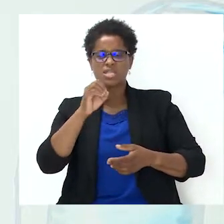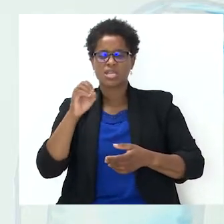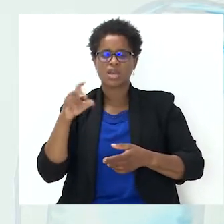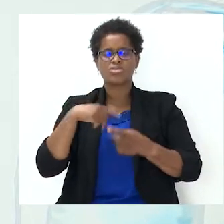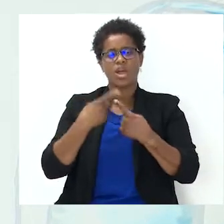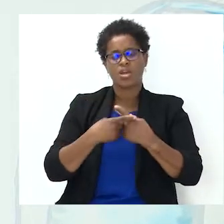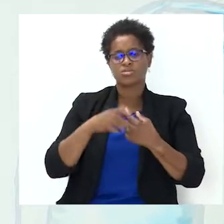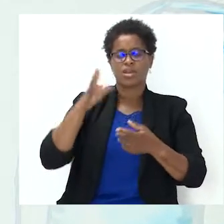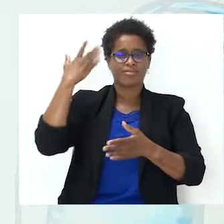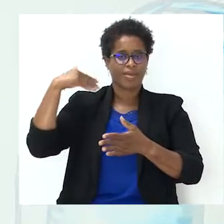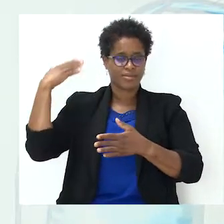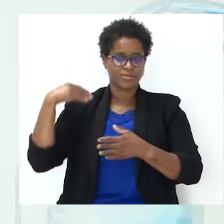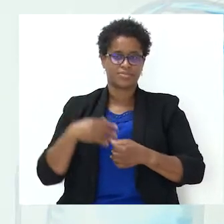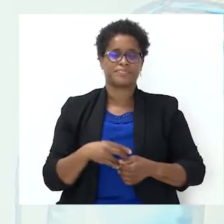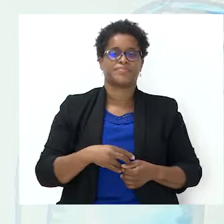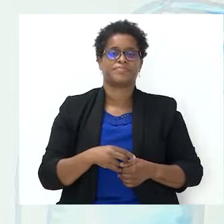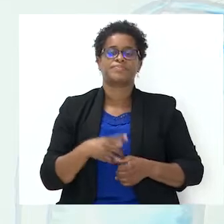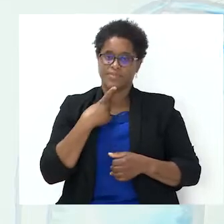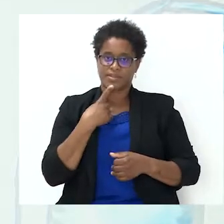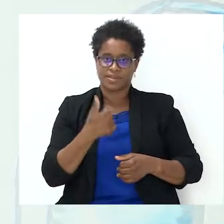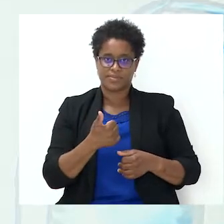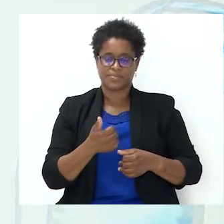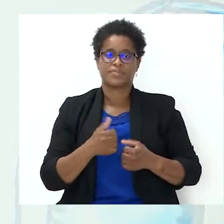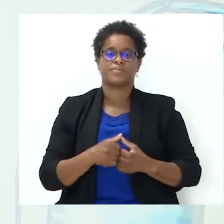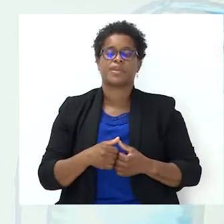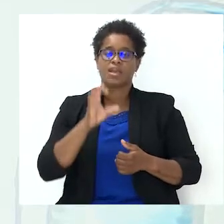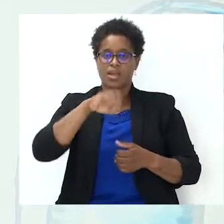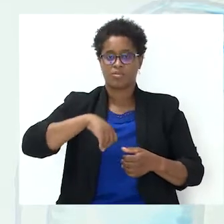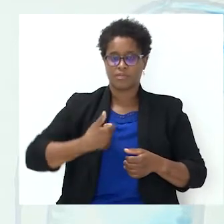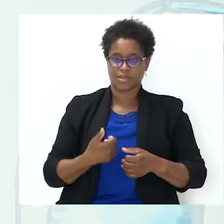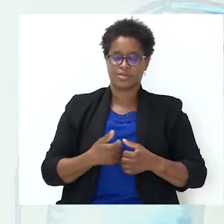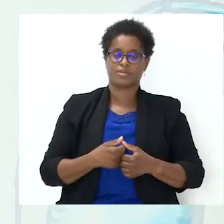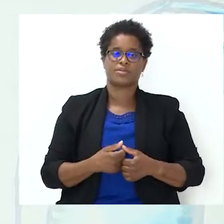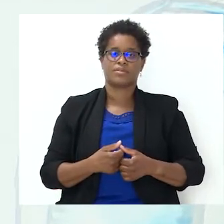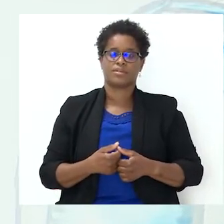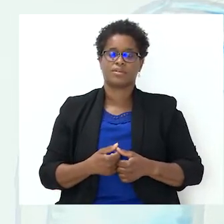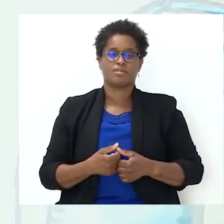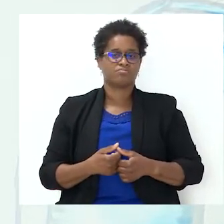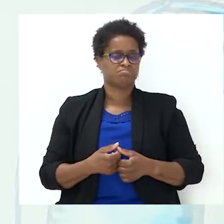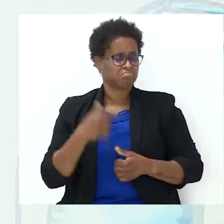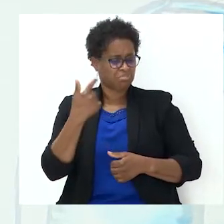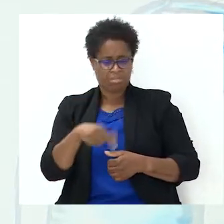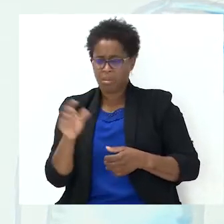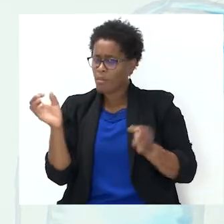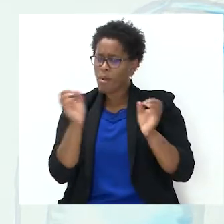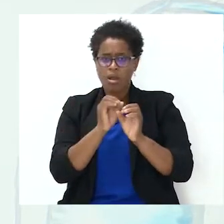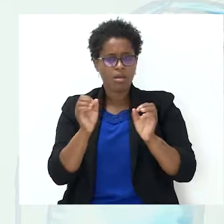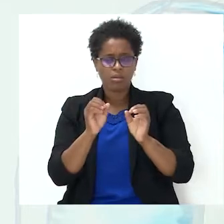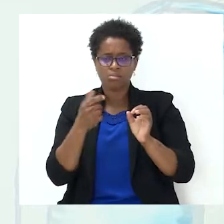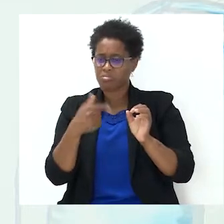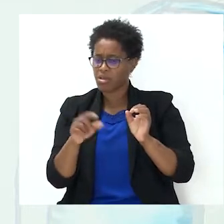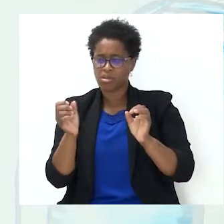anos atrás. Não é? Cabo Verde não possuía